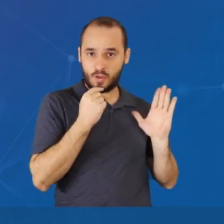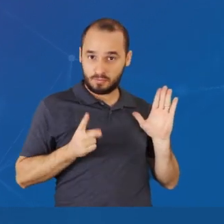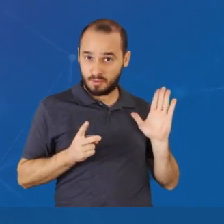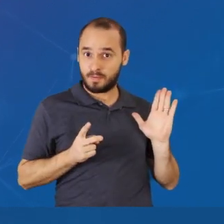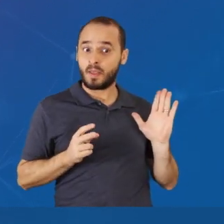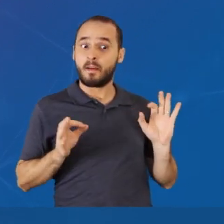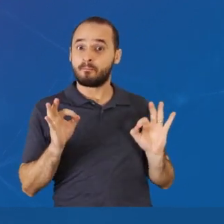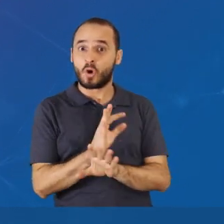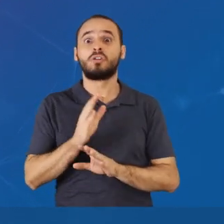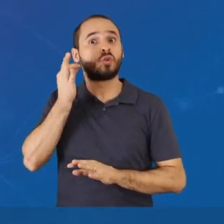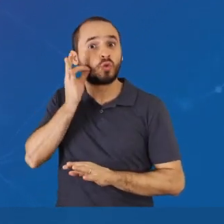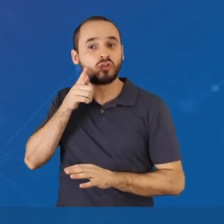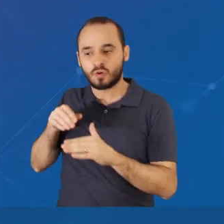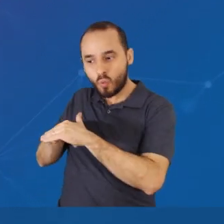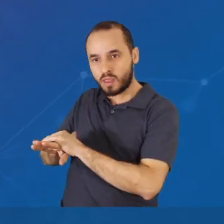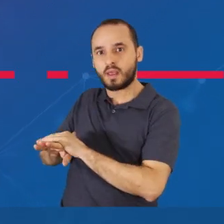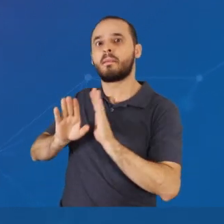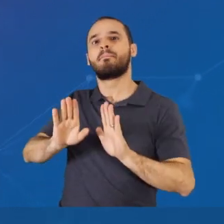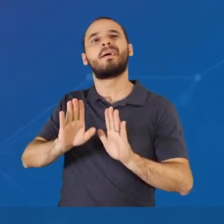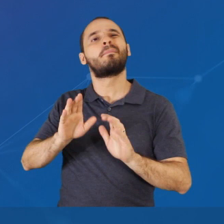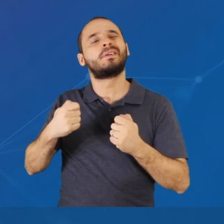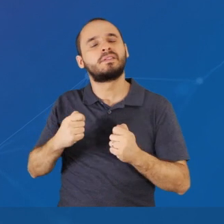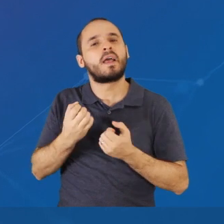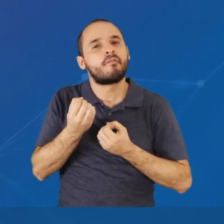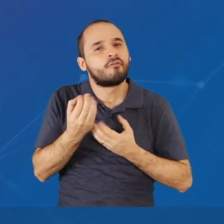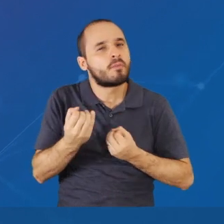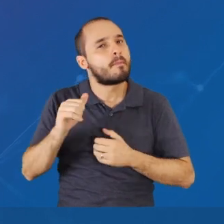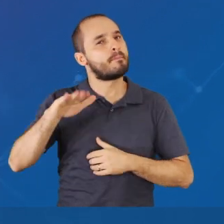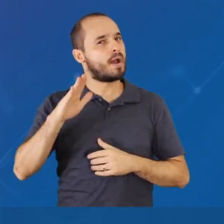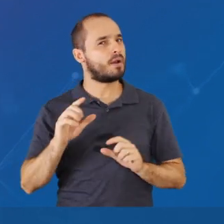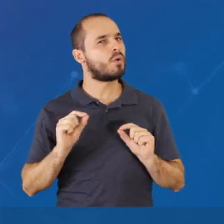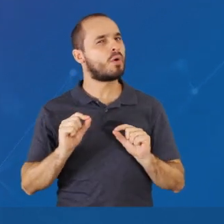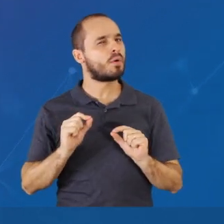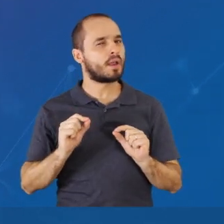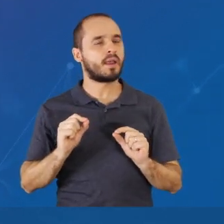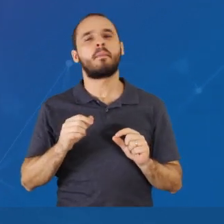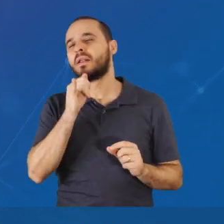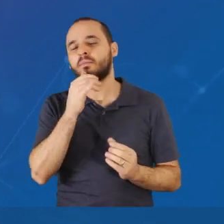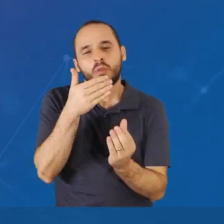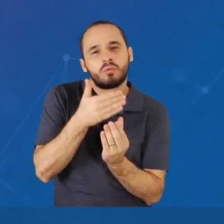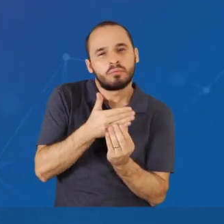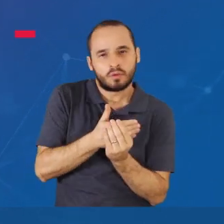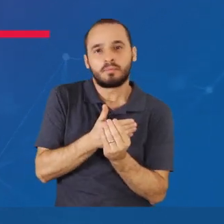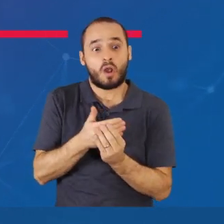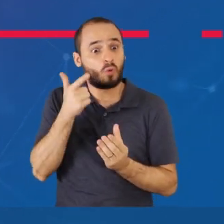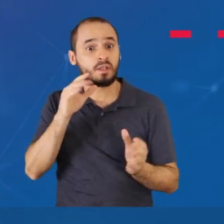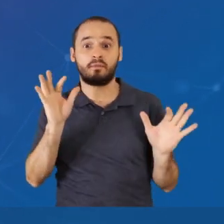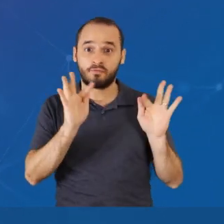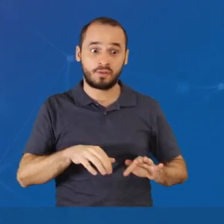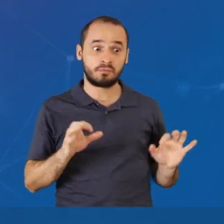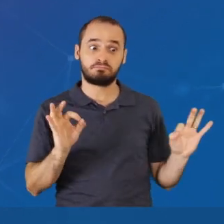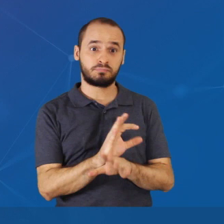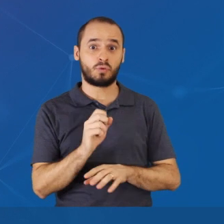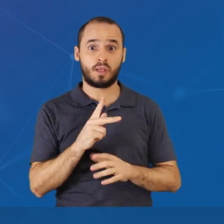Pronto, a cotação foi reservada, mas ainda é preciso informar alguns dados e enviar os documentos para concluir a operação. Você